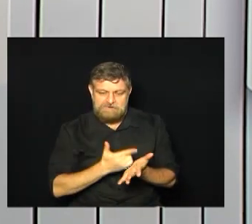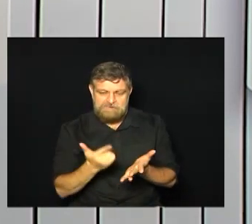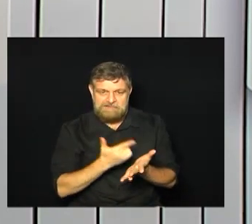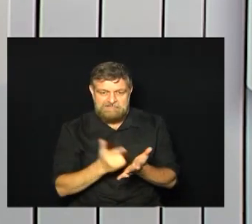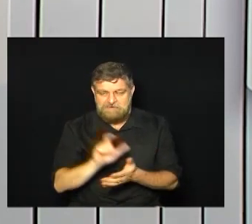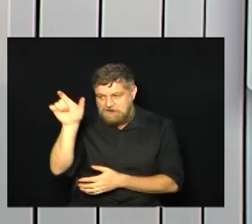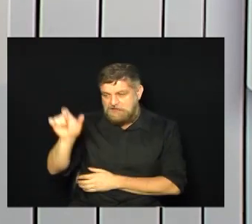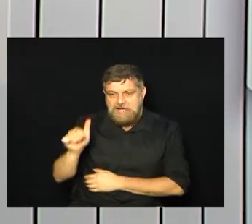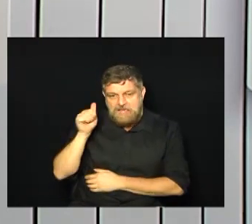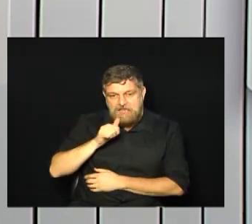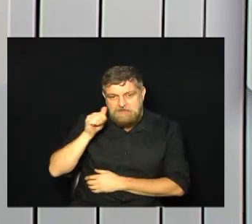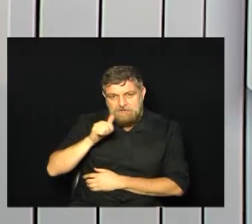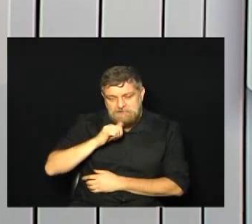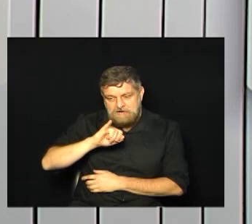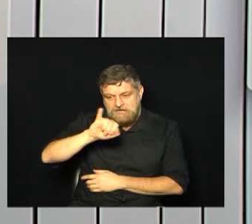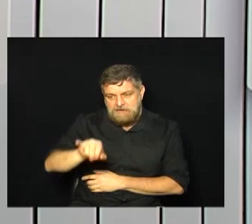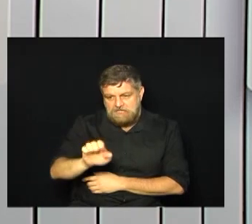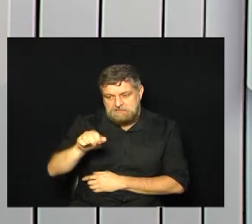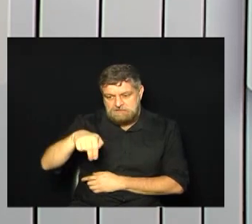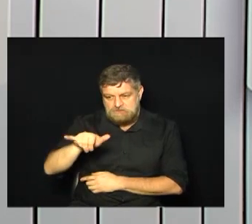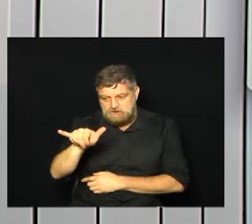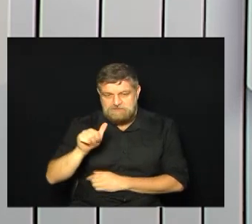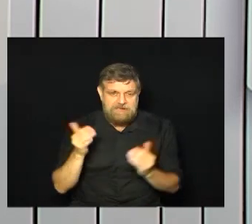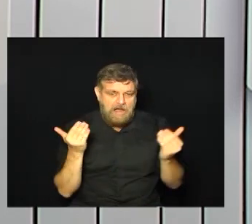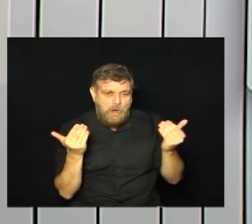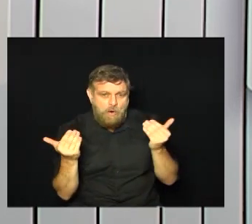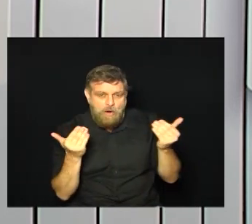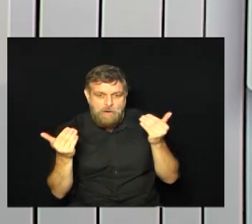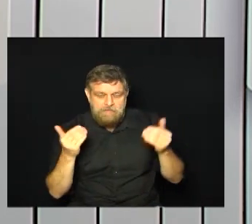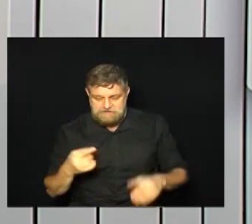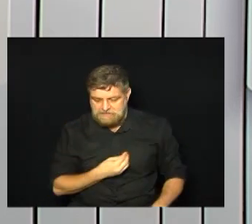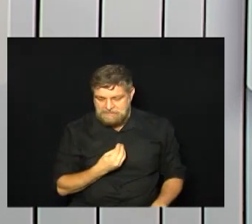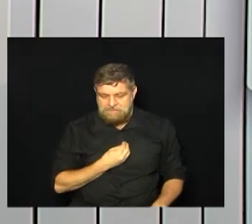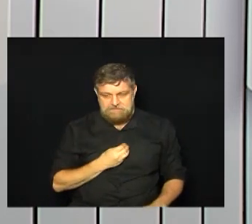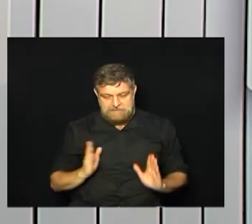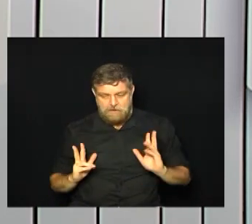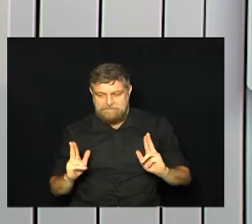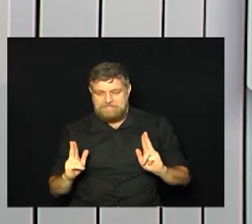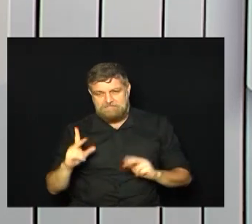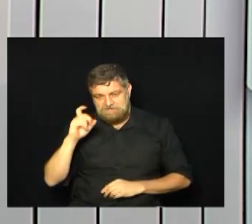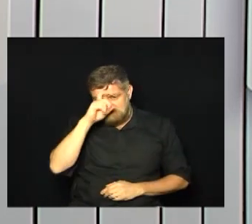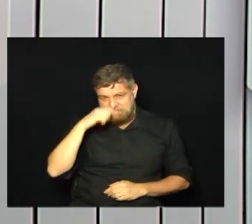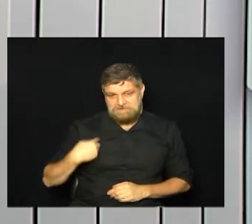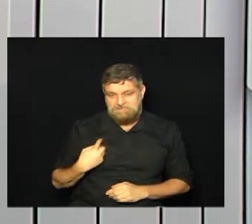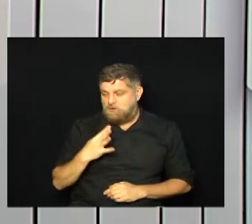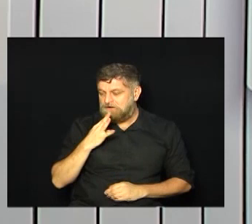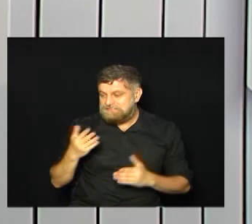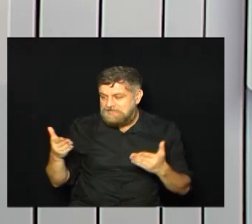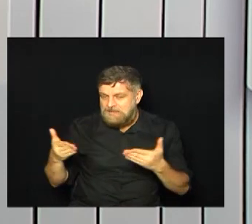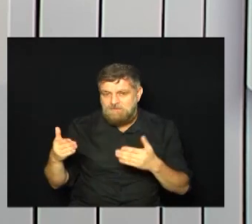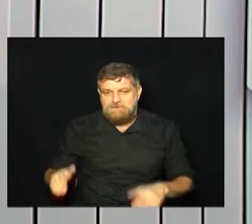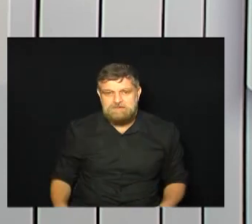Ruggeroni, que faz uma analogia sobre um período difícil da vida que nós vamos saber agora. Então,